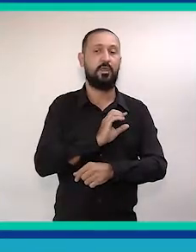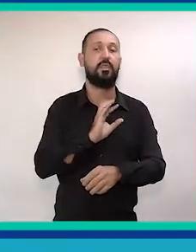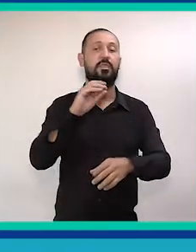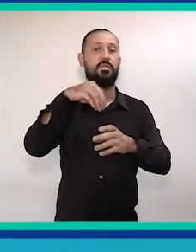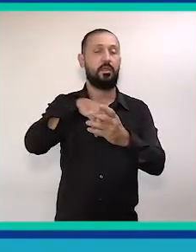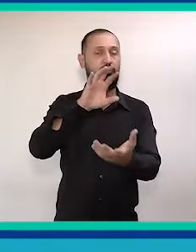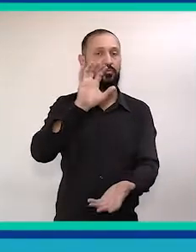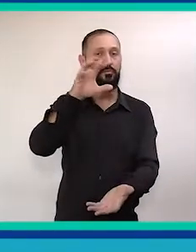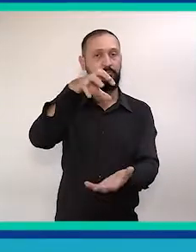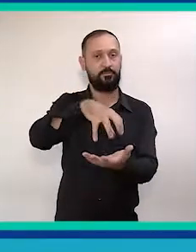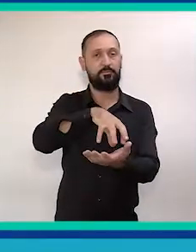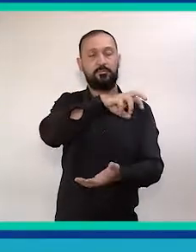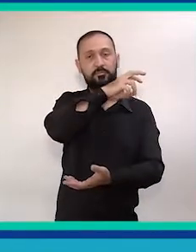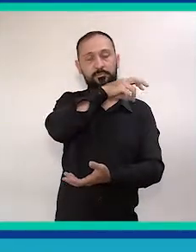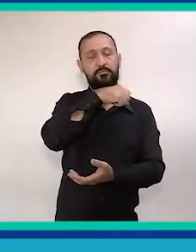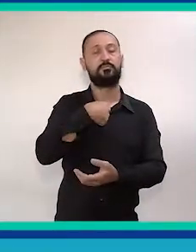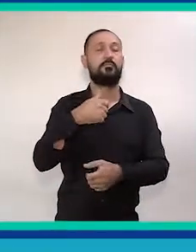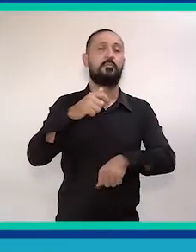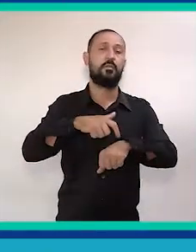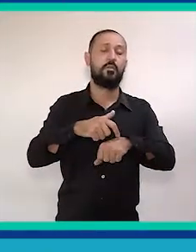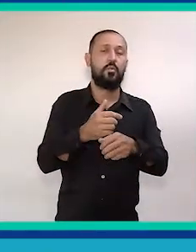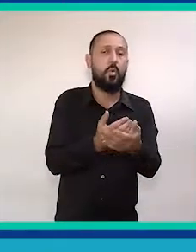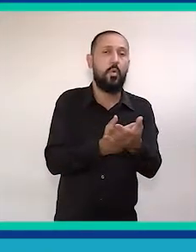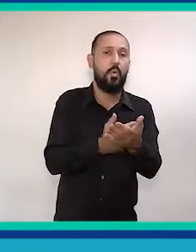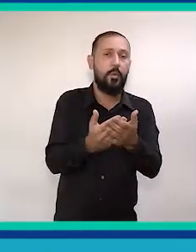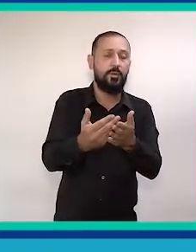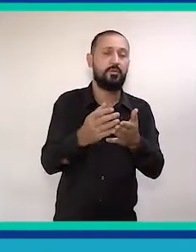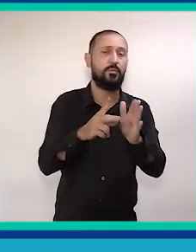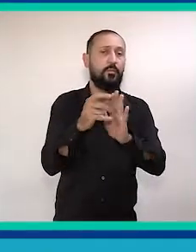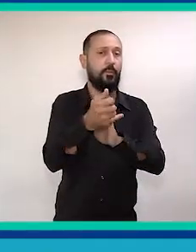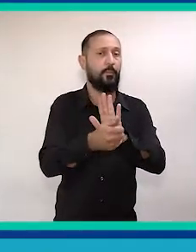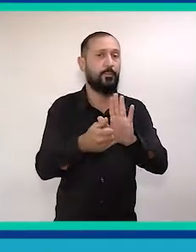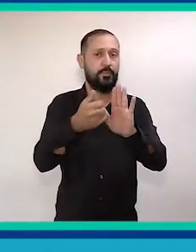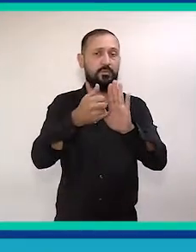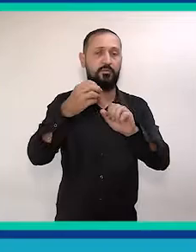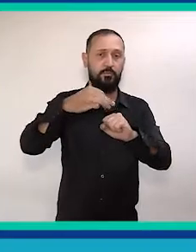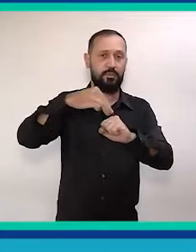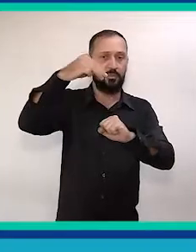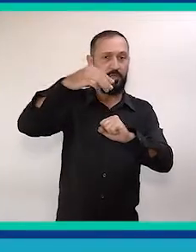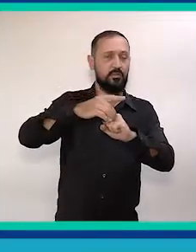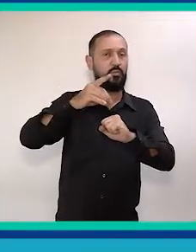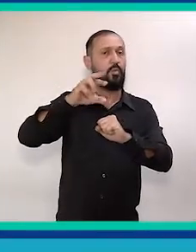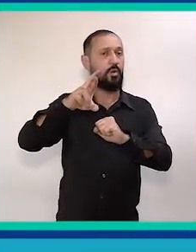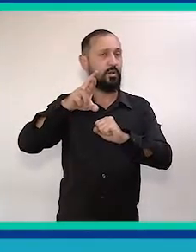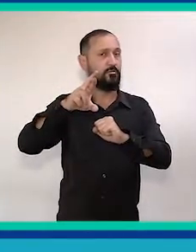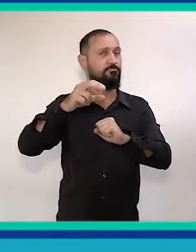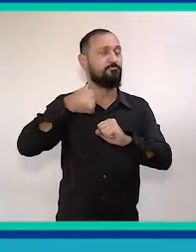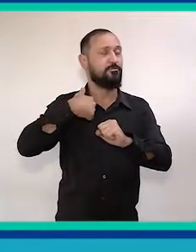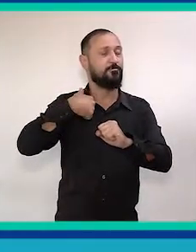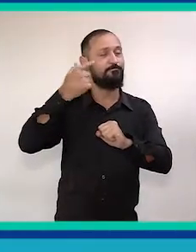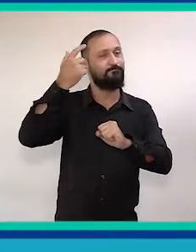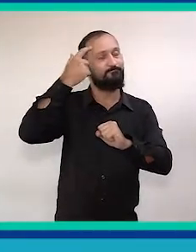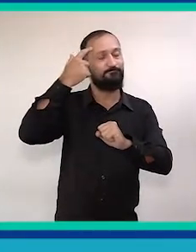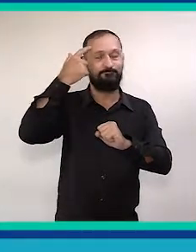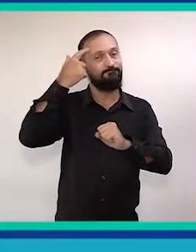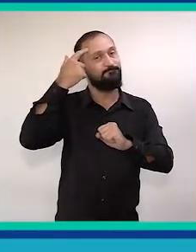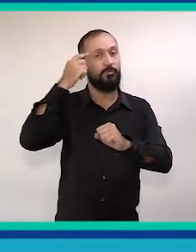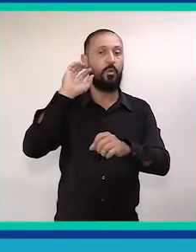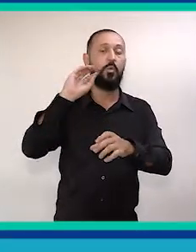da instituição dentro do serpentário. Então, quando eu fui começar os meus projetos de mestrado e de